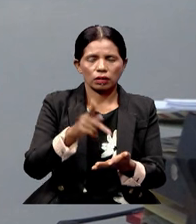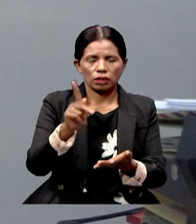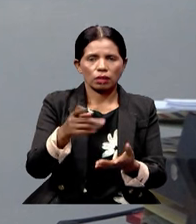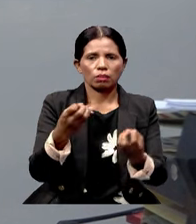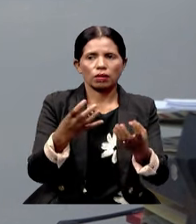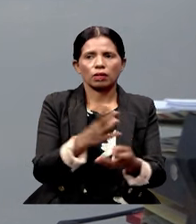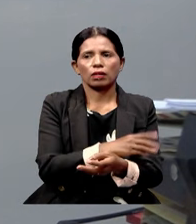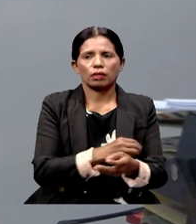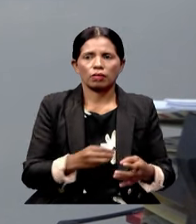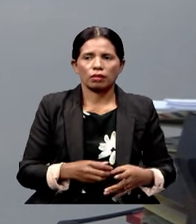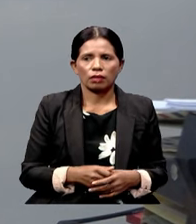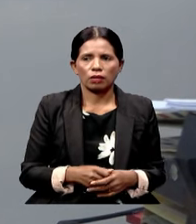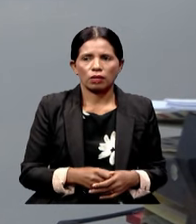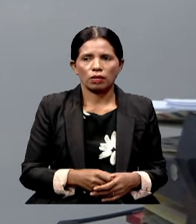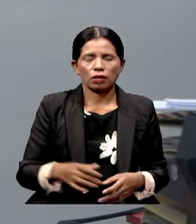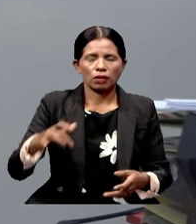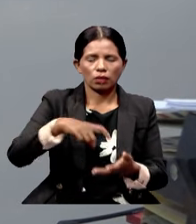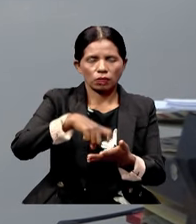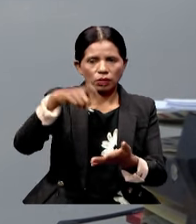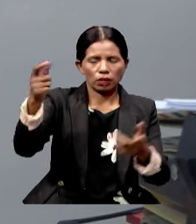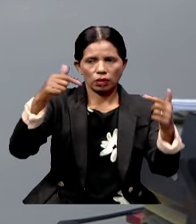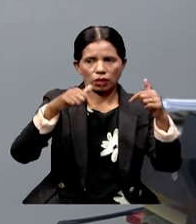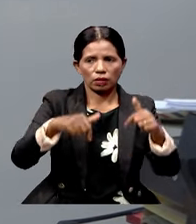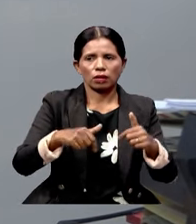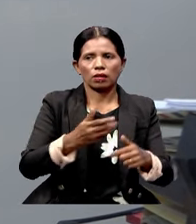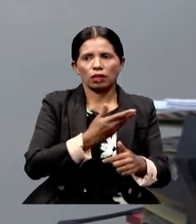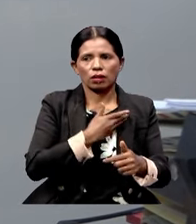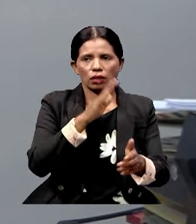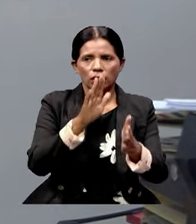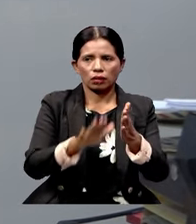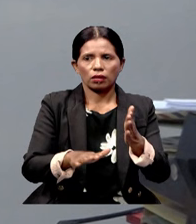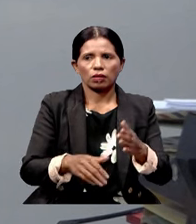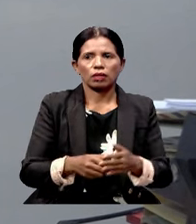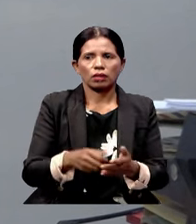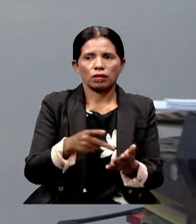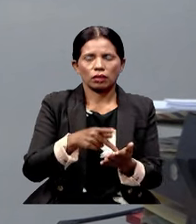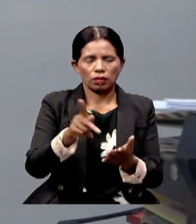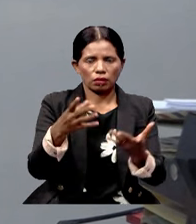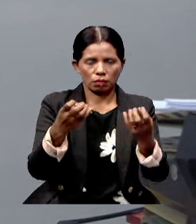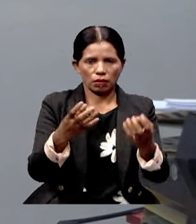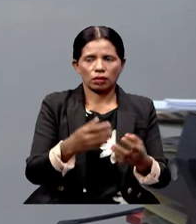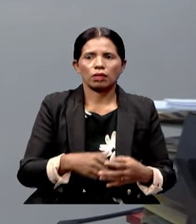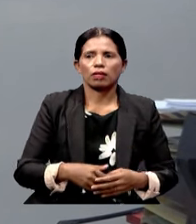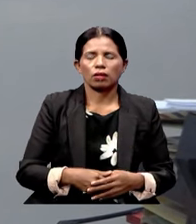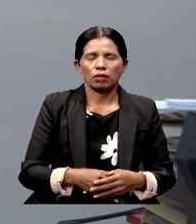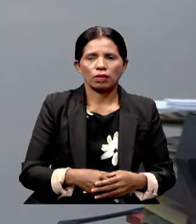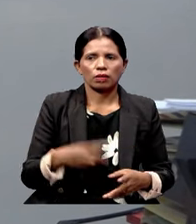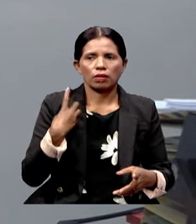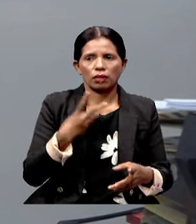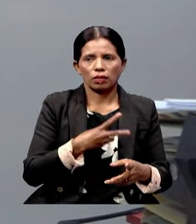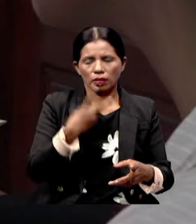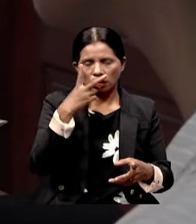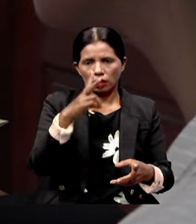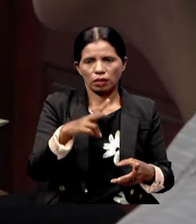ho cerca kontainer tamo mai ne agora kontainer ne folin reduste ono mes ne fi ne maka asos anto pengaruh ba me tare tuang